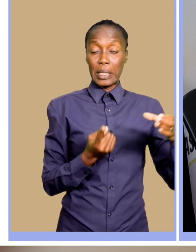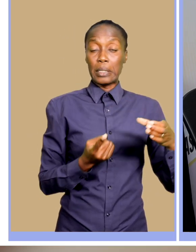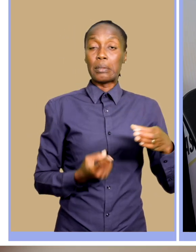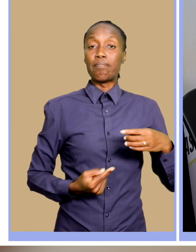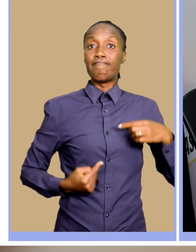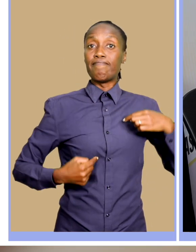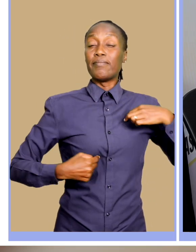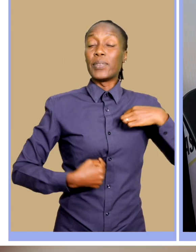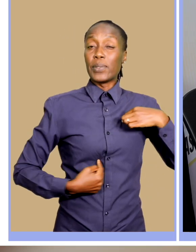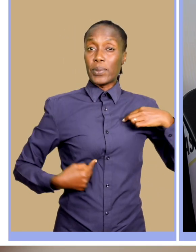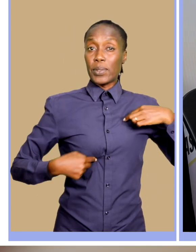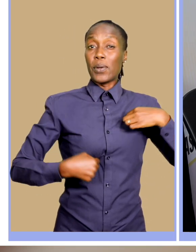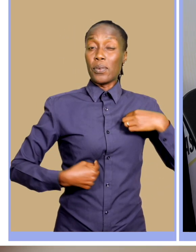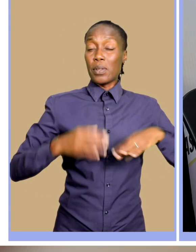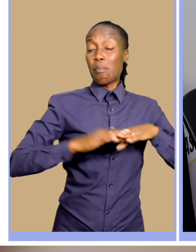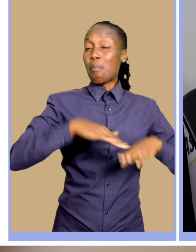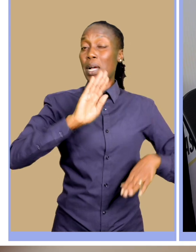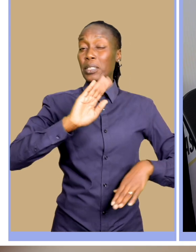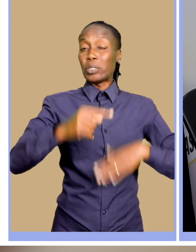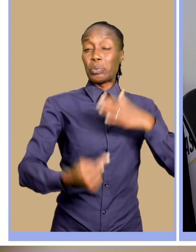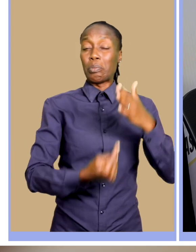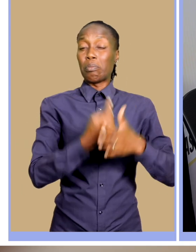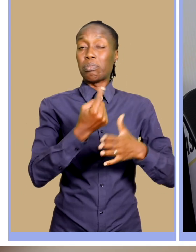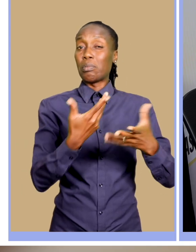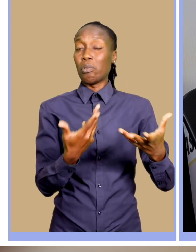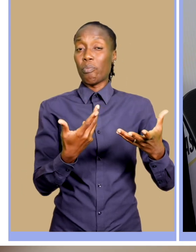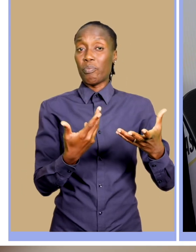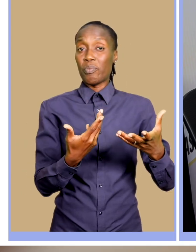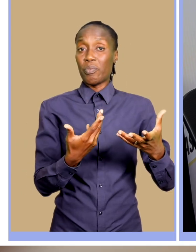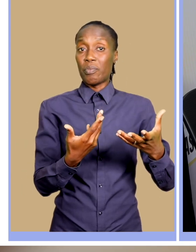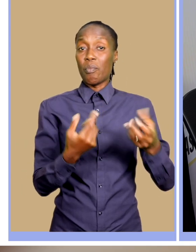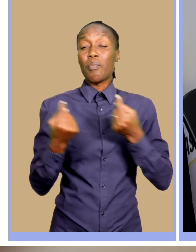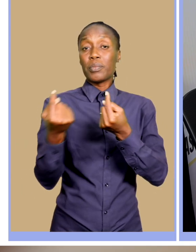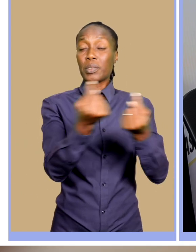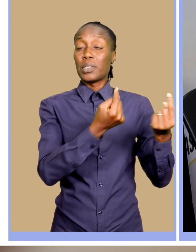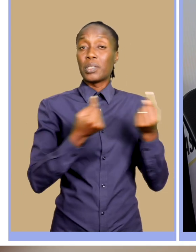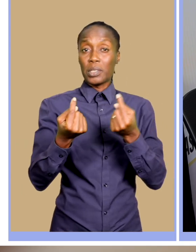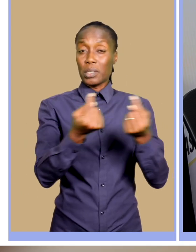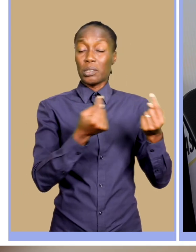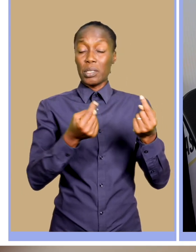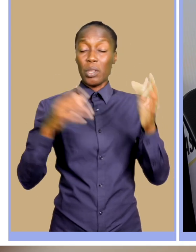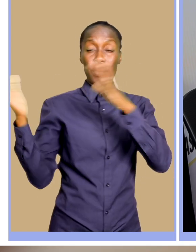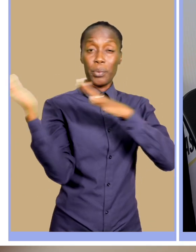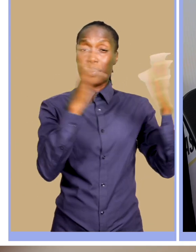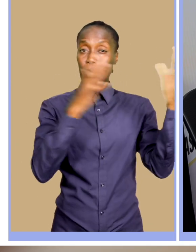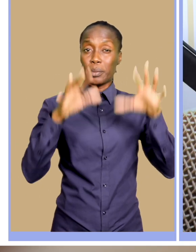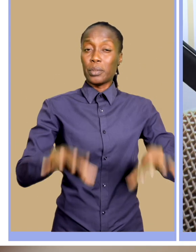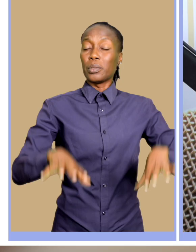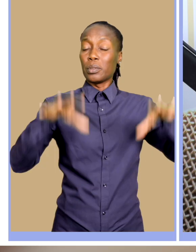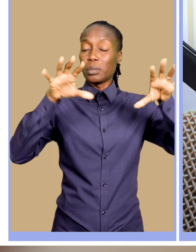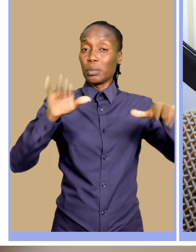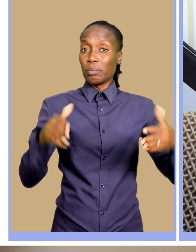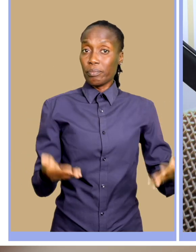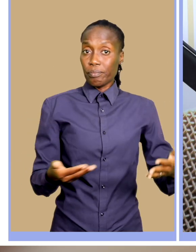caso, esta plataforma, pela situação ligada ao clima ou às mudanças climáticas. Então, mais tarde é que nós começamos